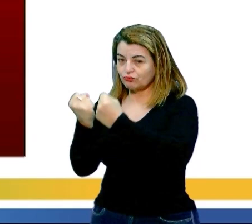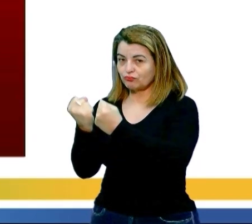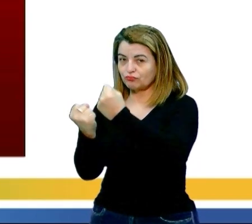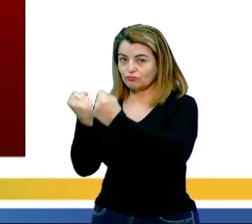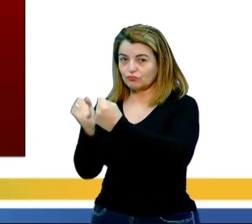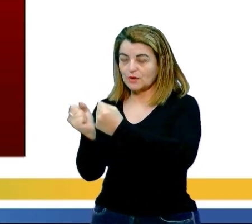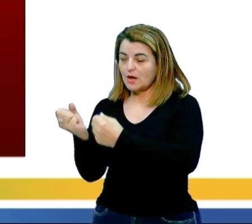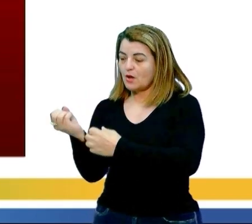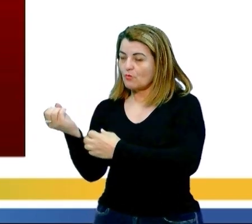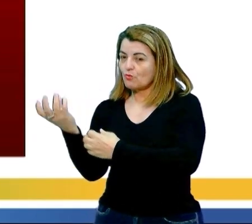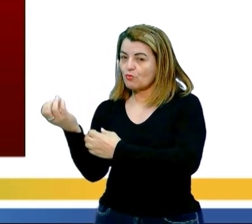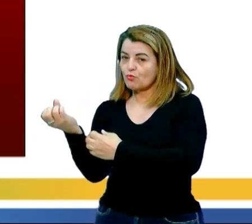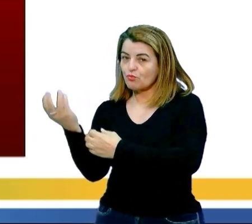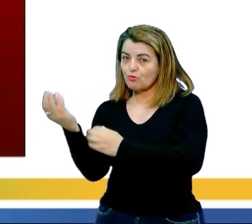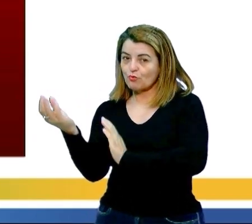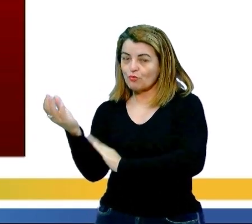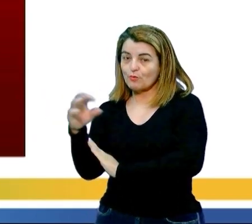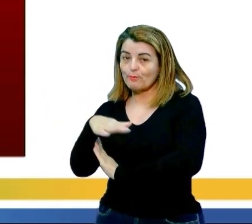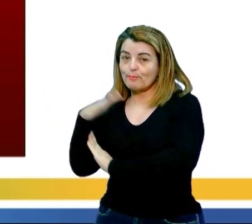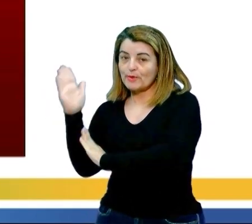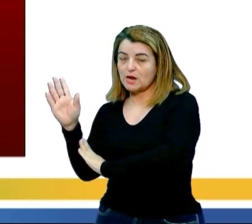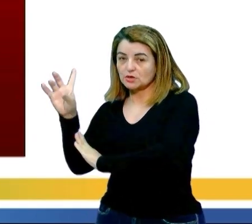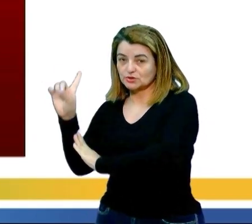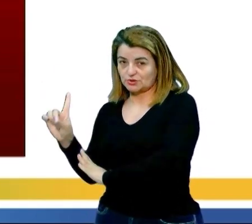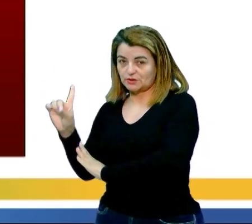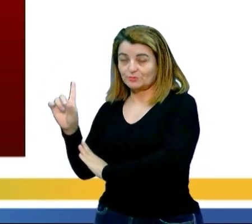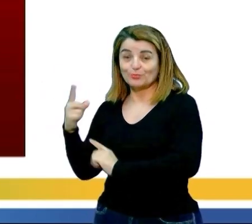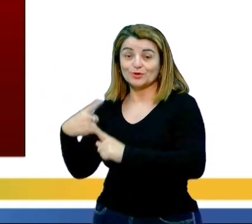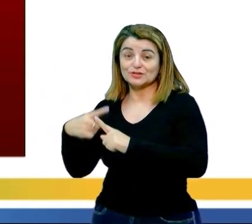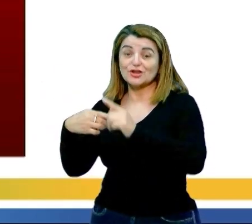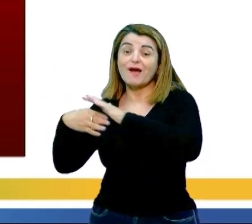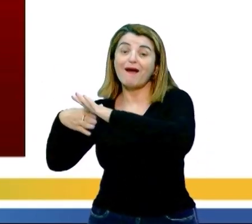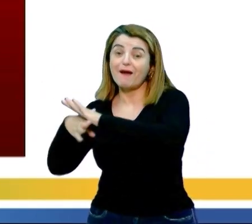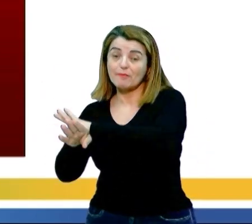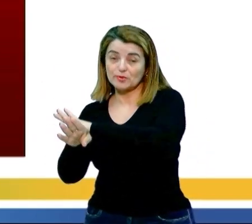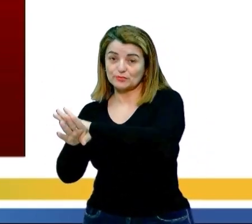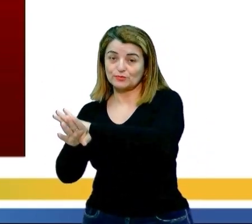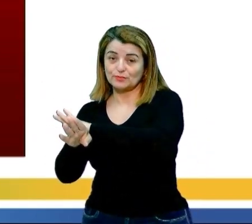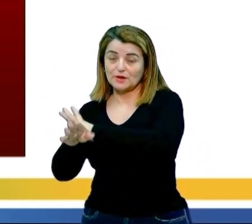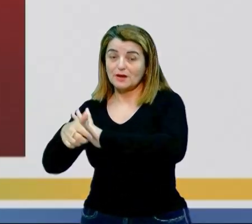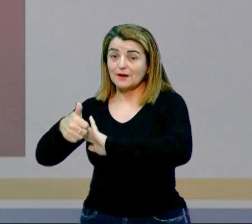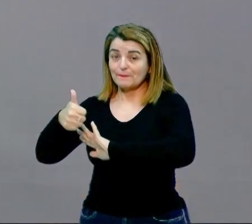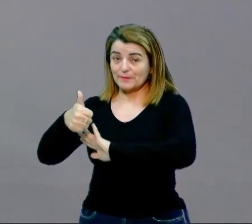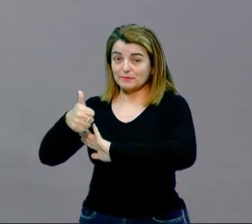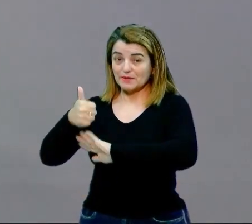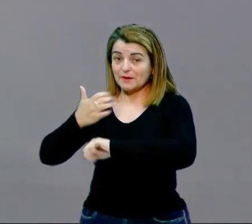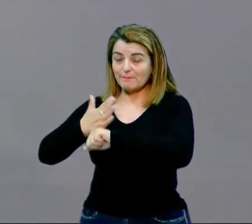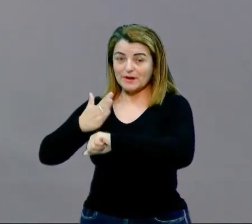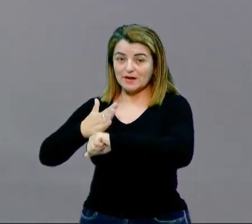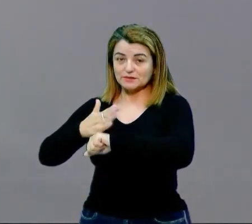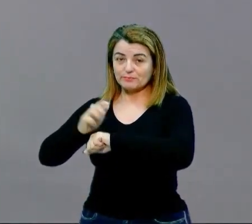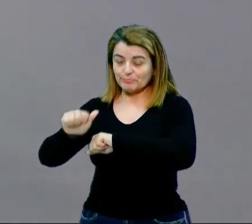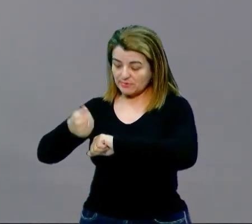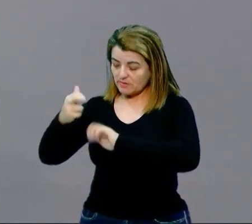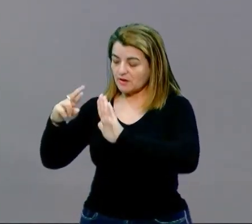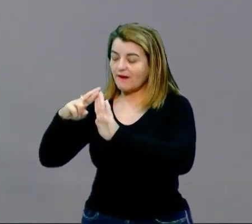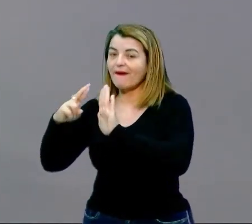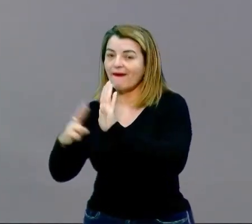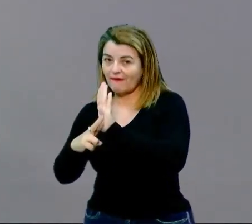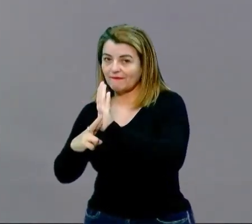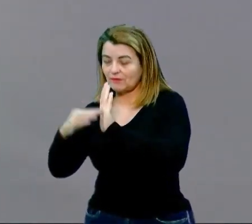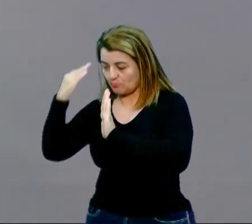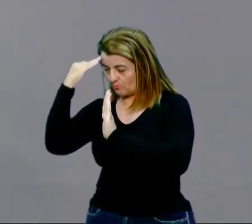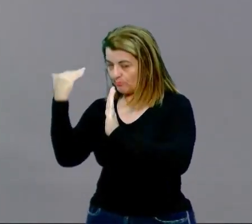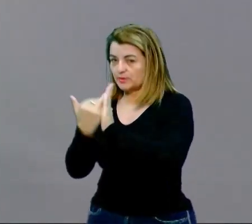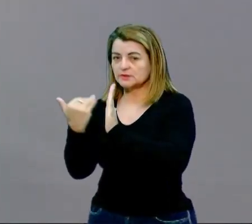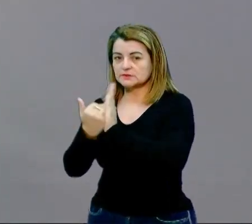carro para a direita porque já se tornou um hábito. Então, na verdade, a coisa primeiro é norma e depois de norma